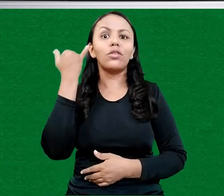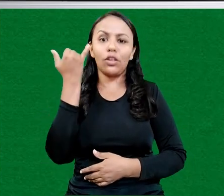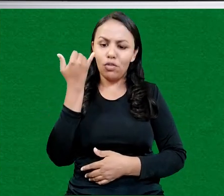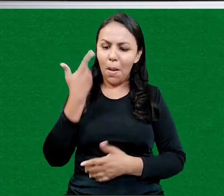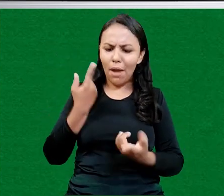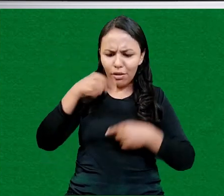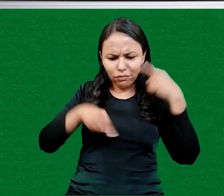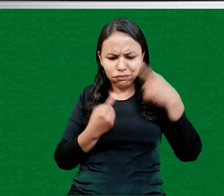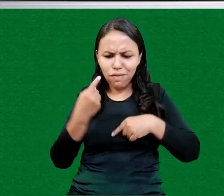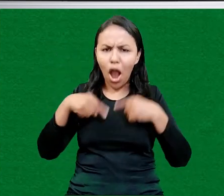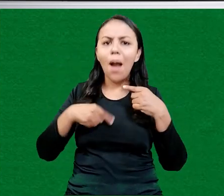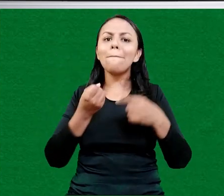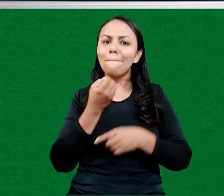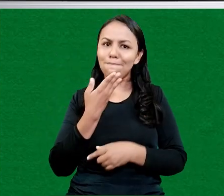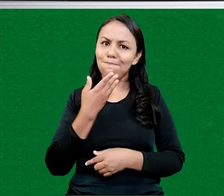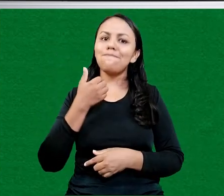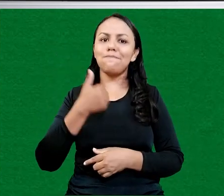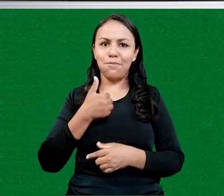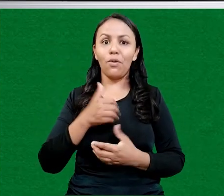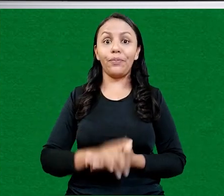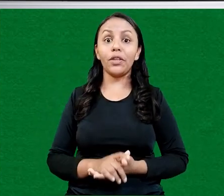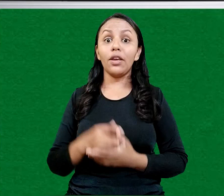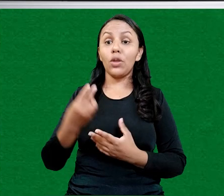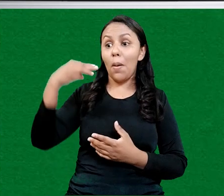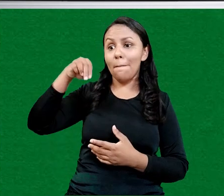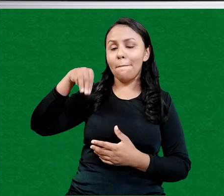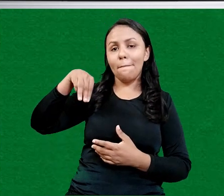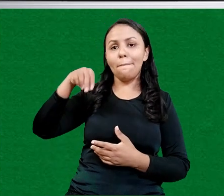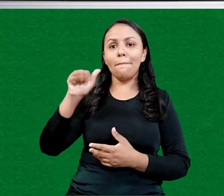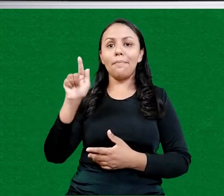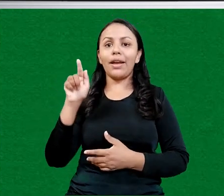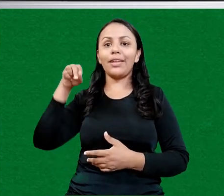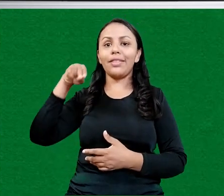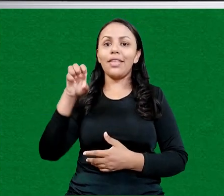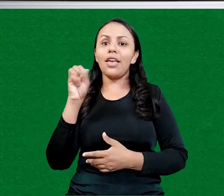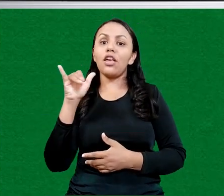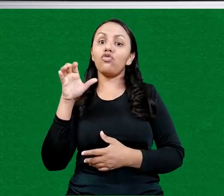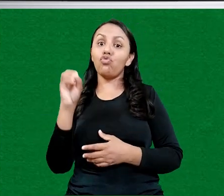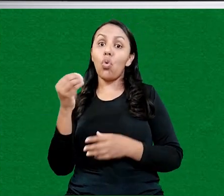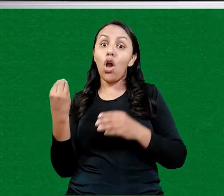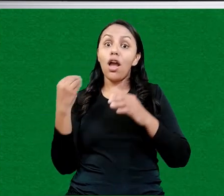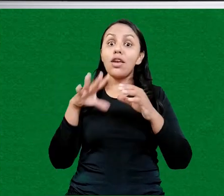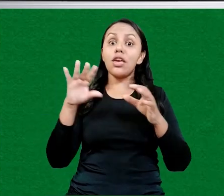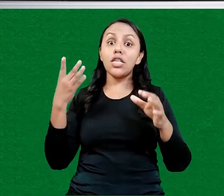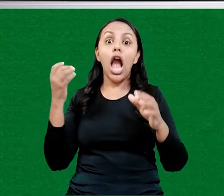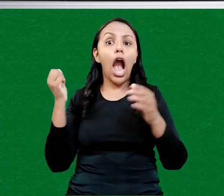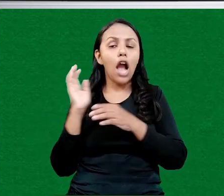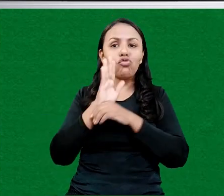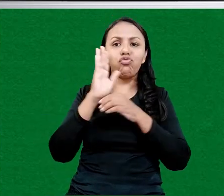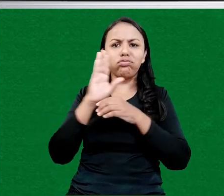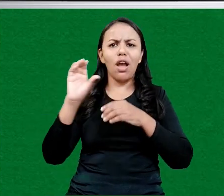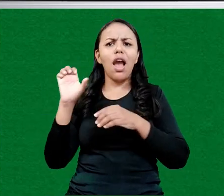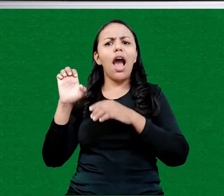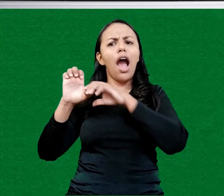positiva. E o magnésio na estrutura do ATP, que é a adenosina trifosfato, ele estabiliza a molécula